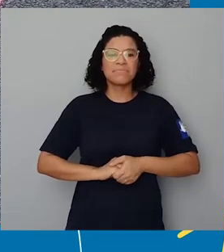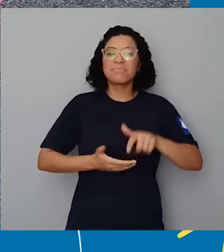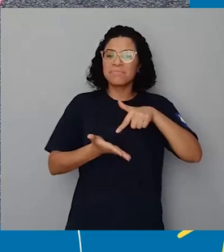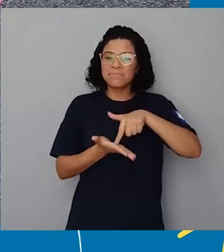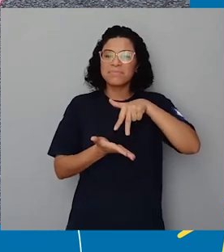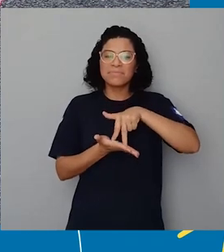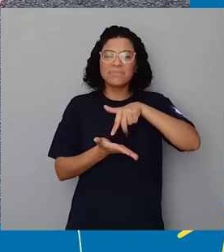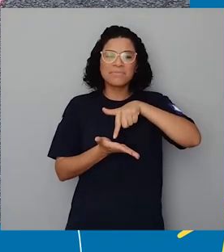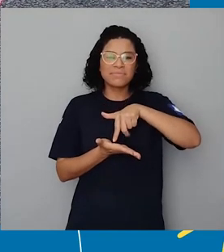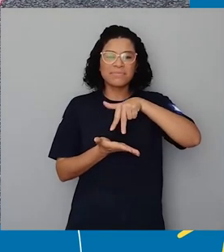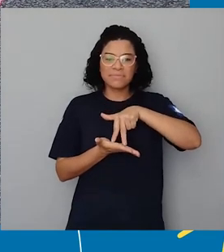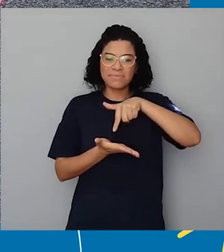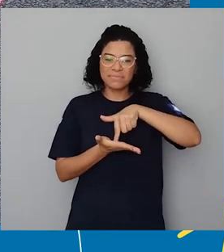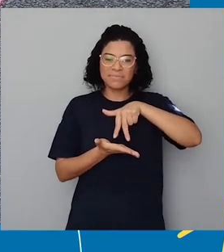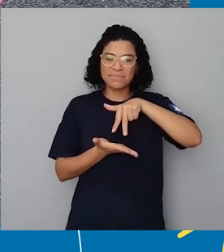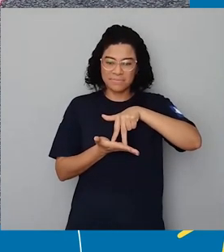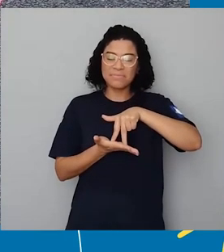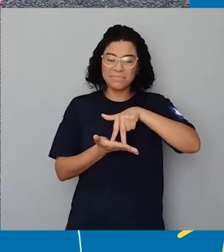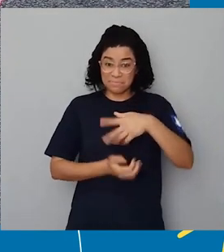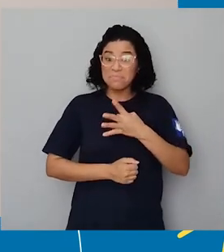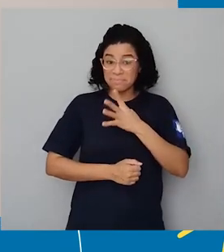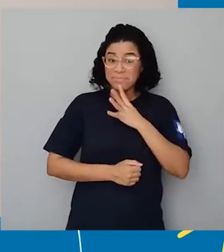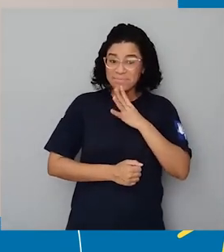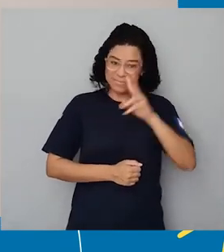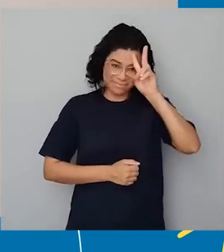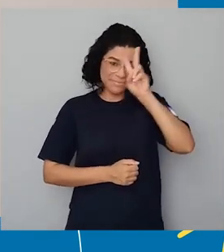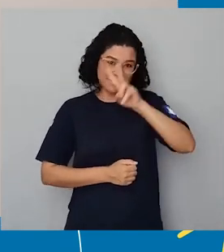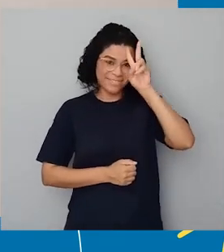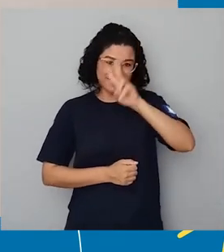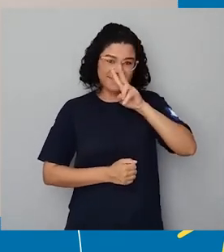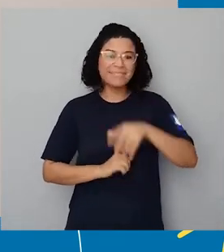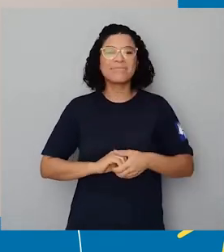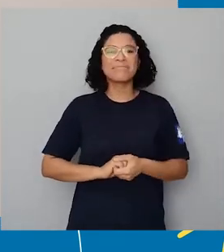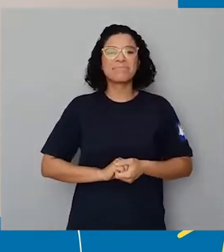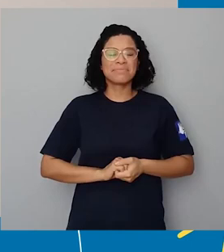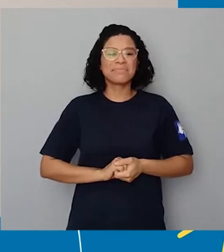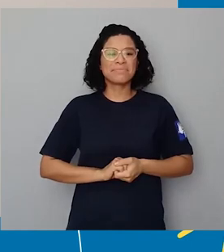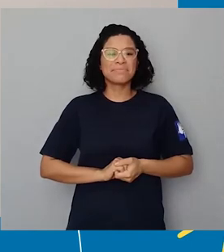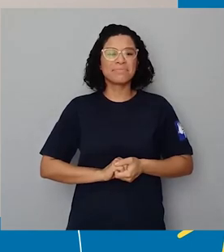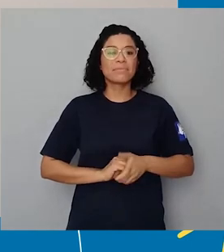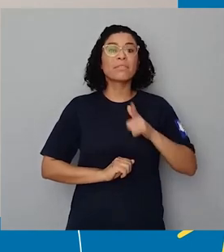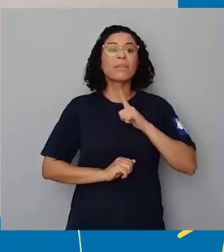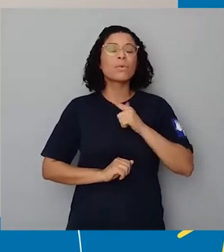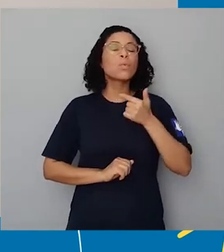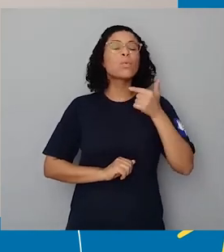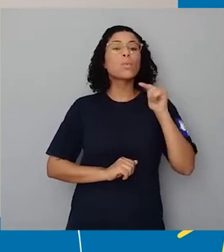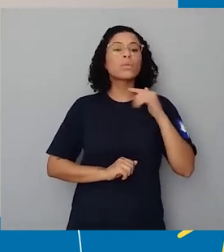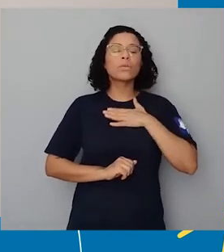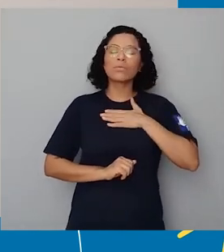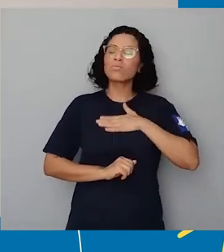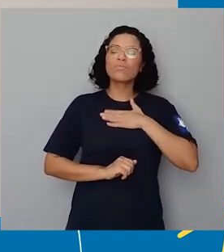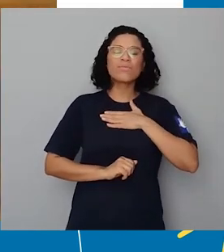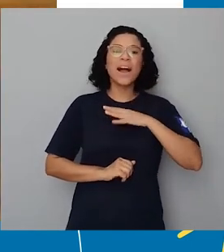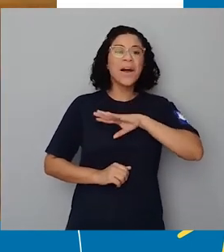imagem da brincadeira chamada Amarelinha. Vocês se recordam? E tem uma que eu não gosto,